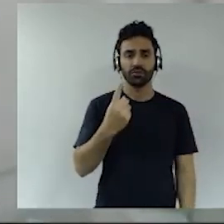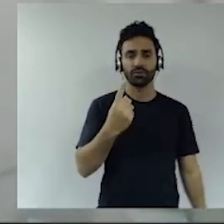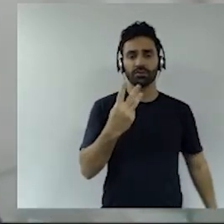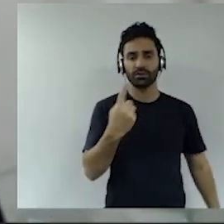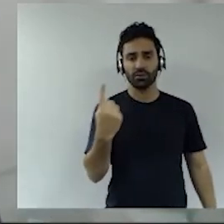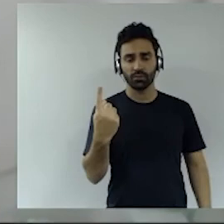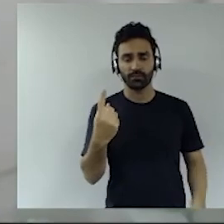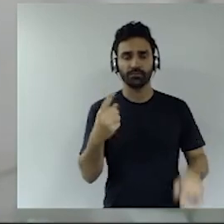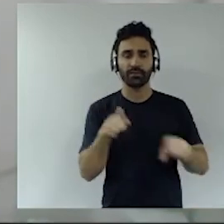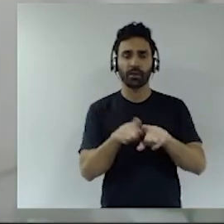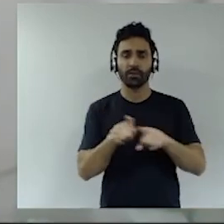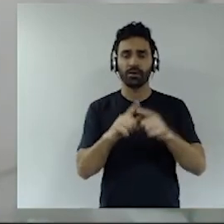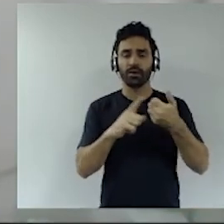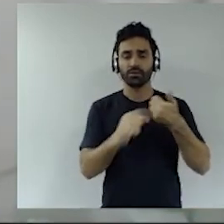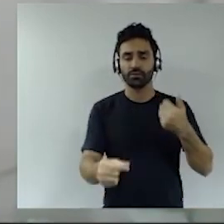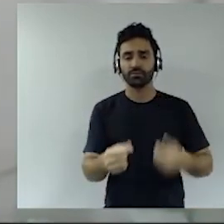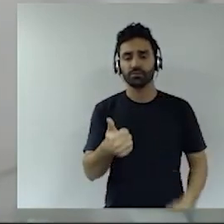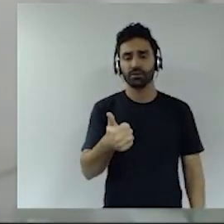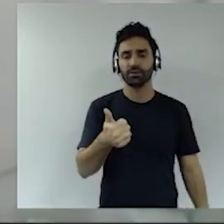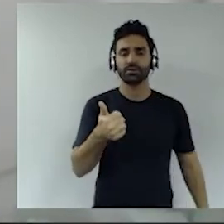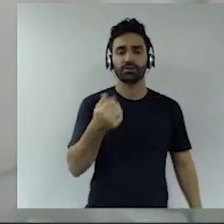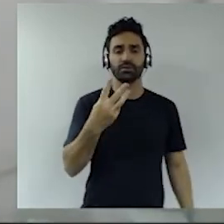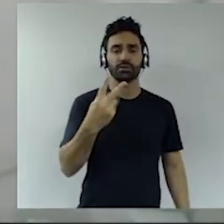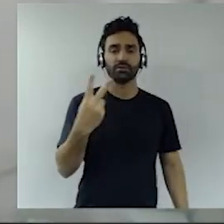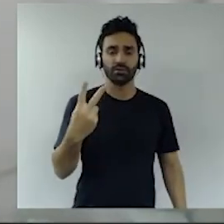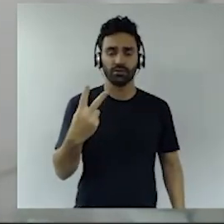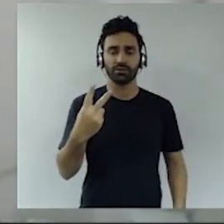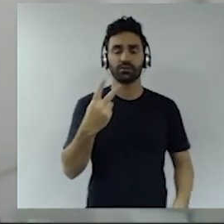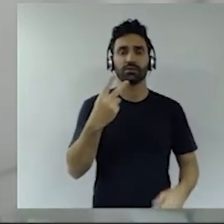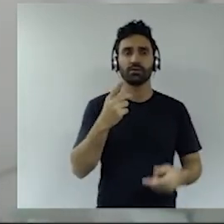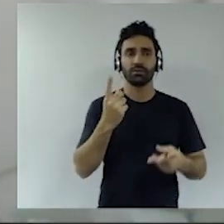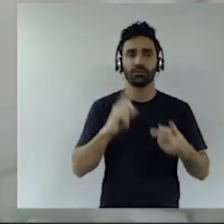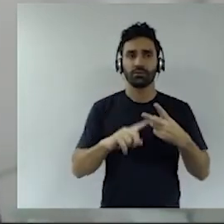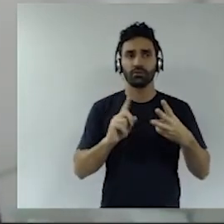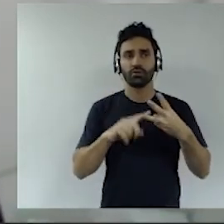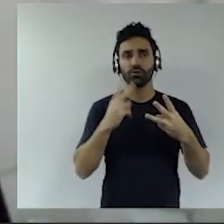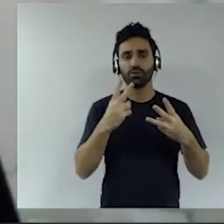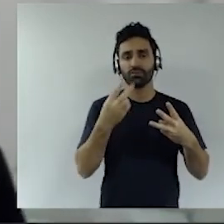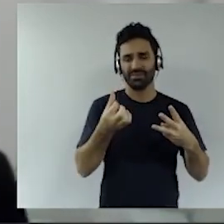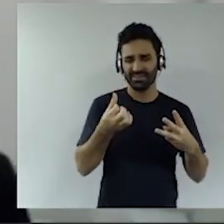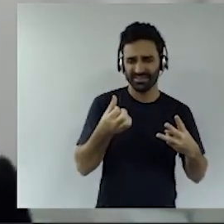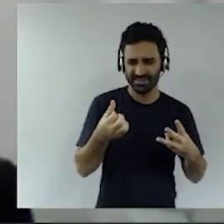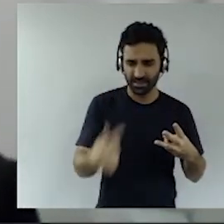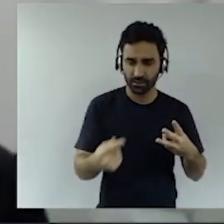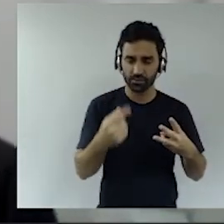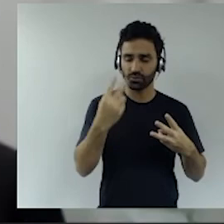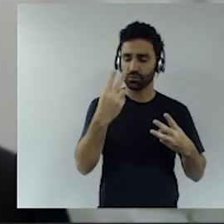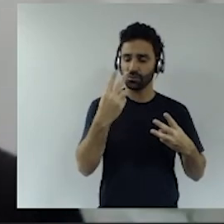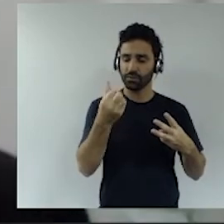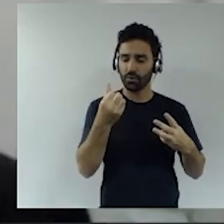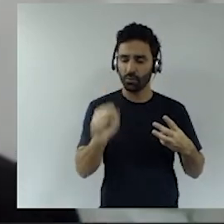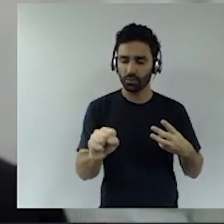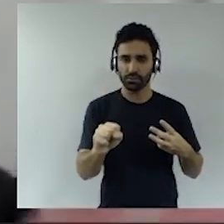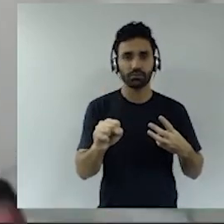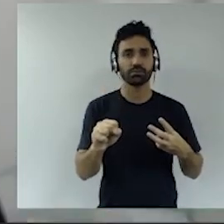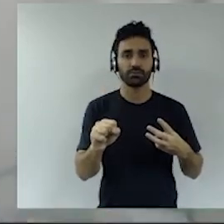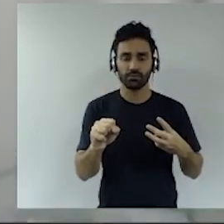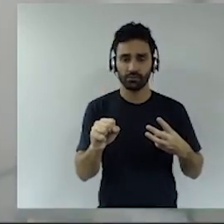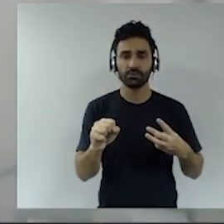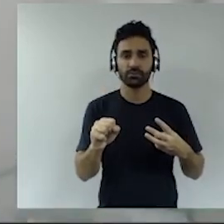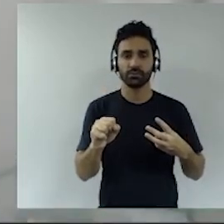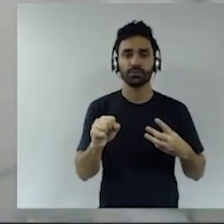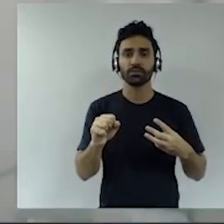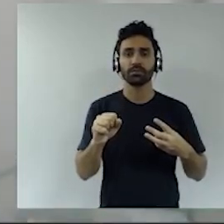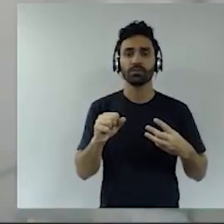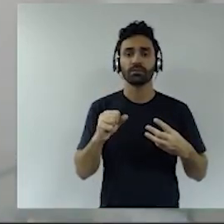artigo 132, do 267 e do 268. Ou seja, praticar com o fim de transmitir